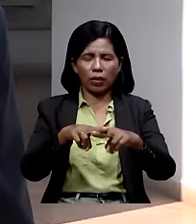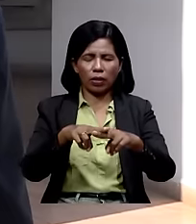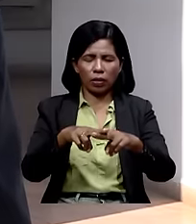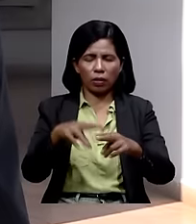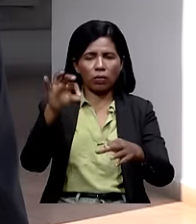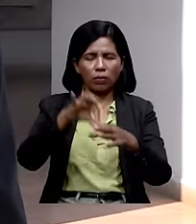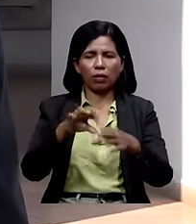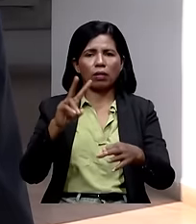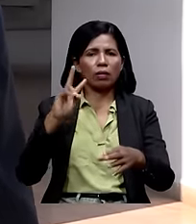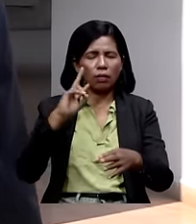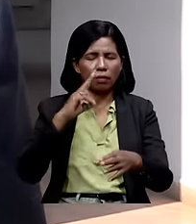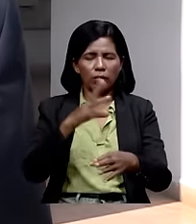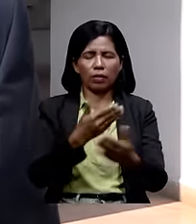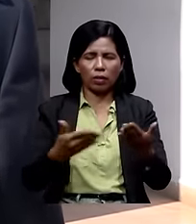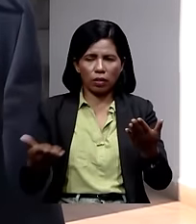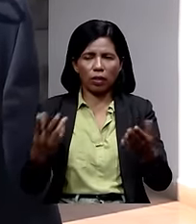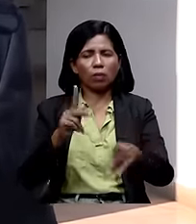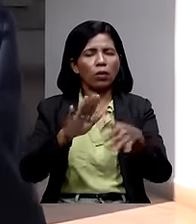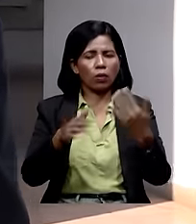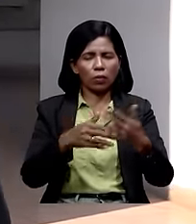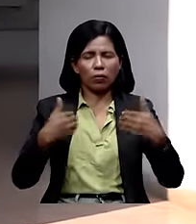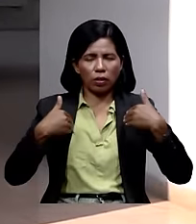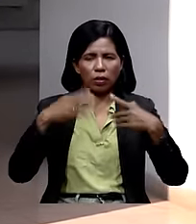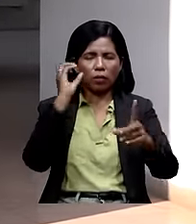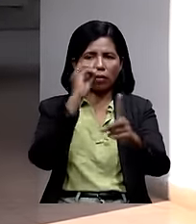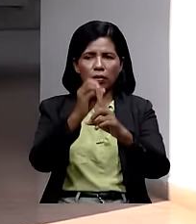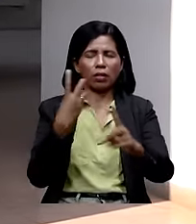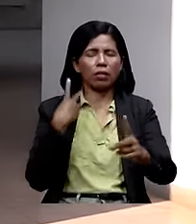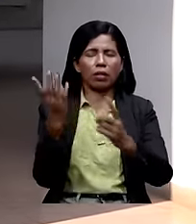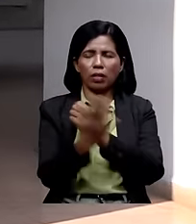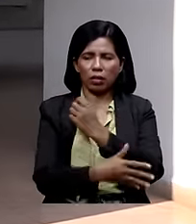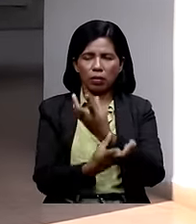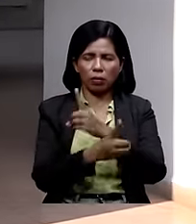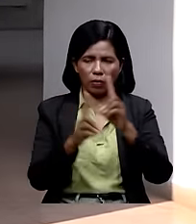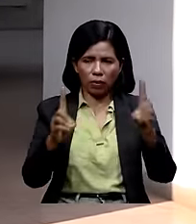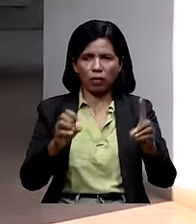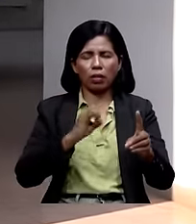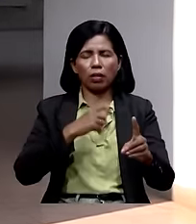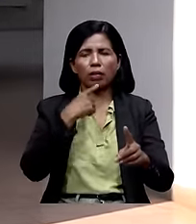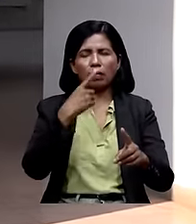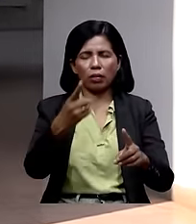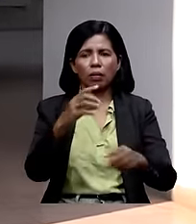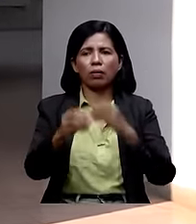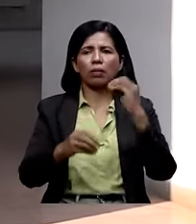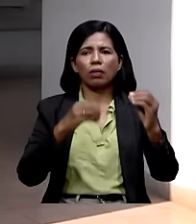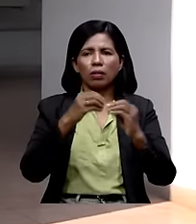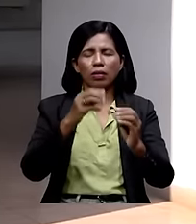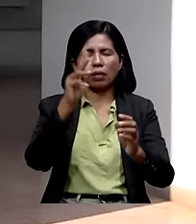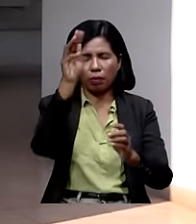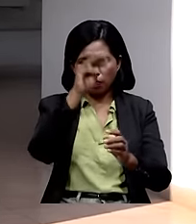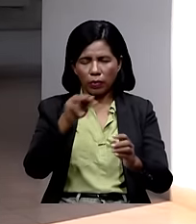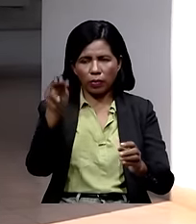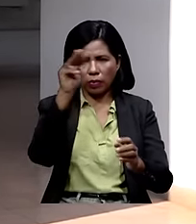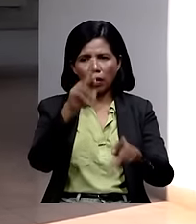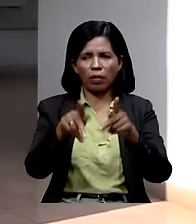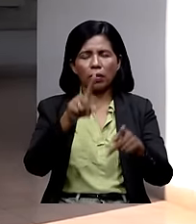nebe pronto e mo tu ya opinião ita nasaun demokratik. Mas ao questiono itu ama ini meteorologi ini agora é uma